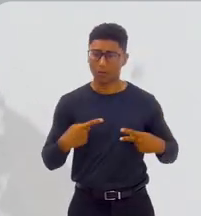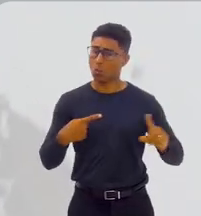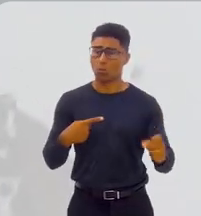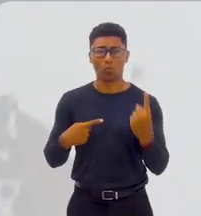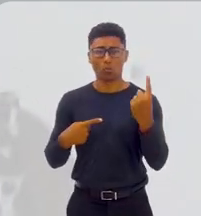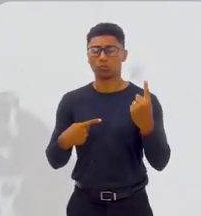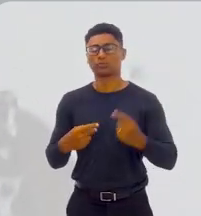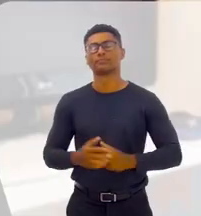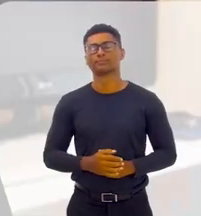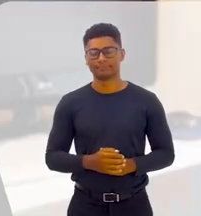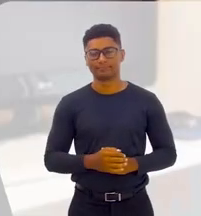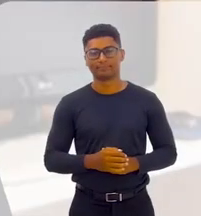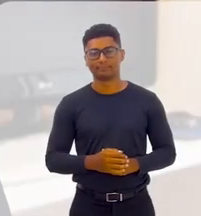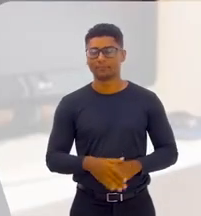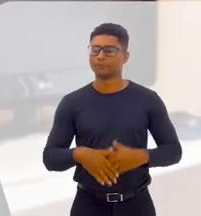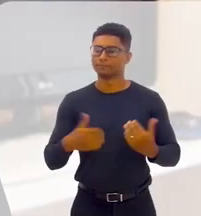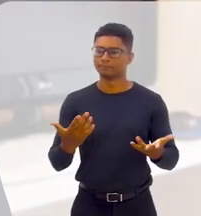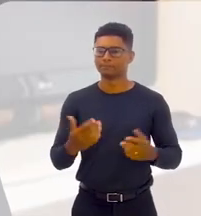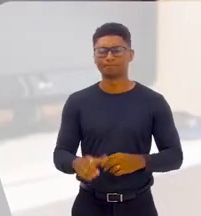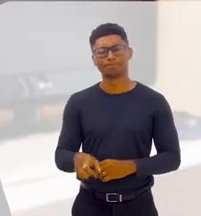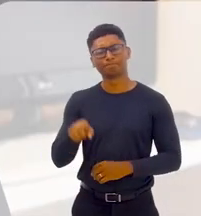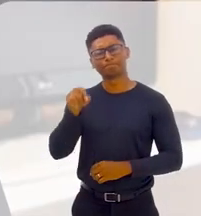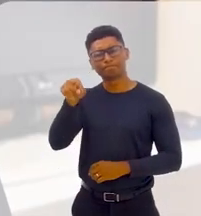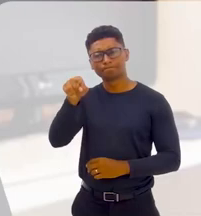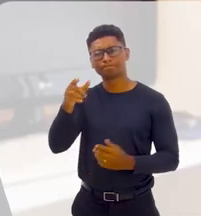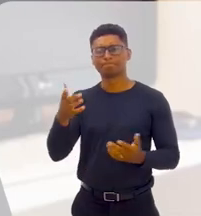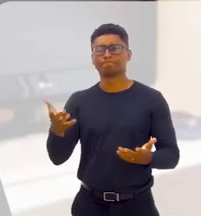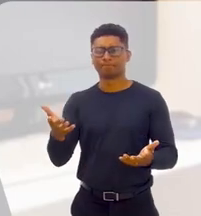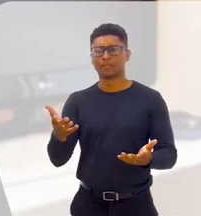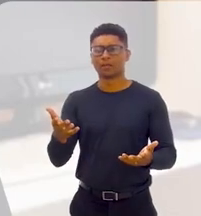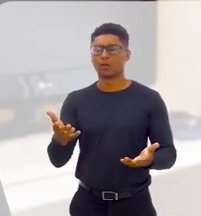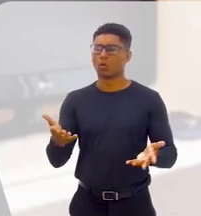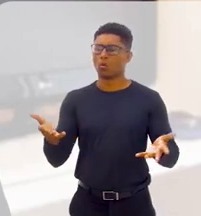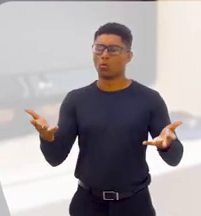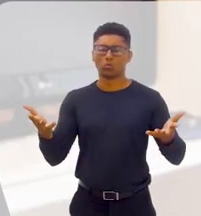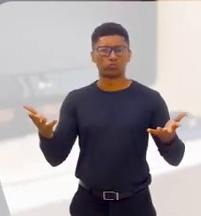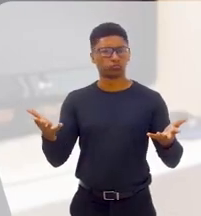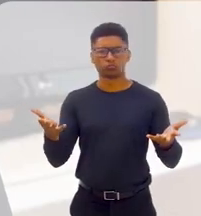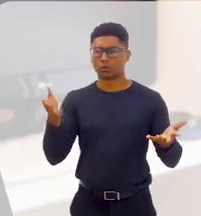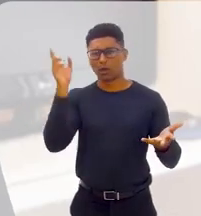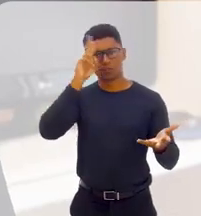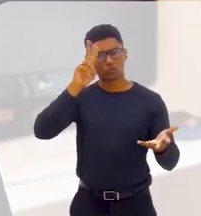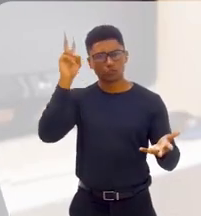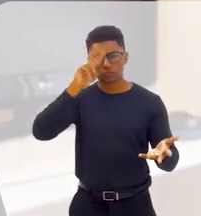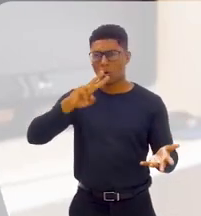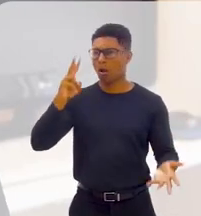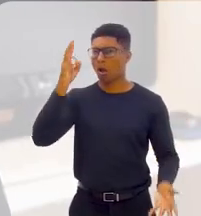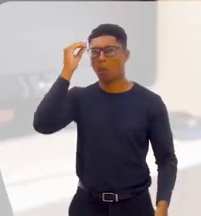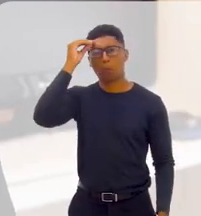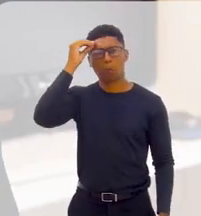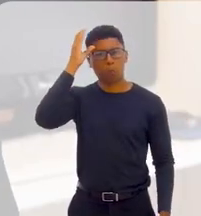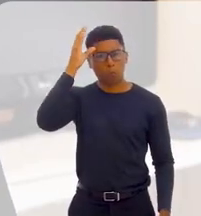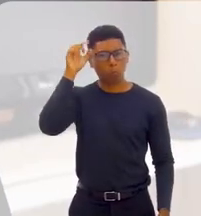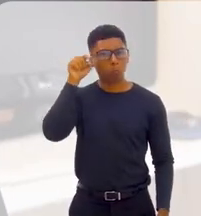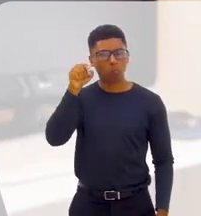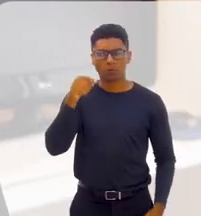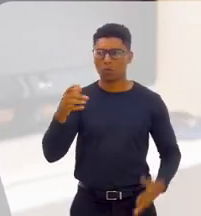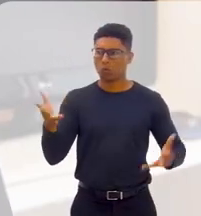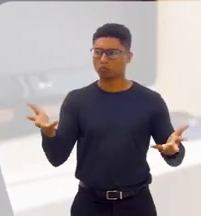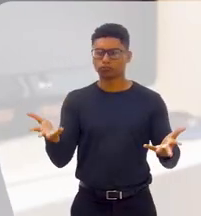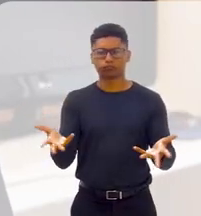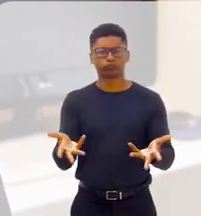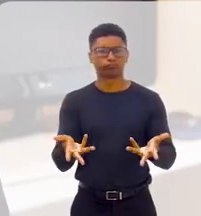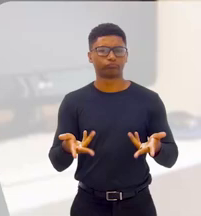único. Para você chegar a esse ponto lindo, maravilhoso de